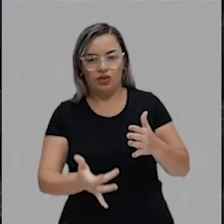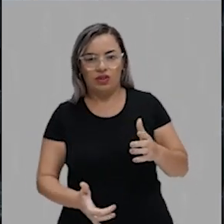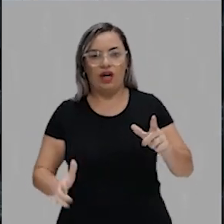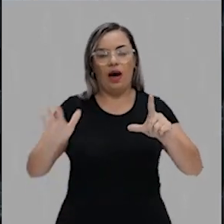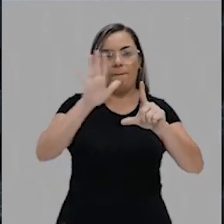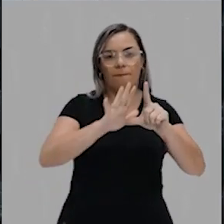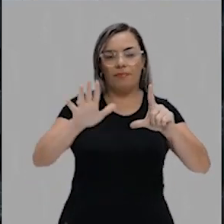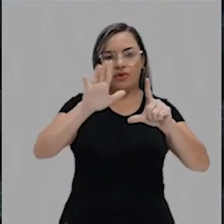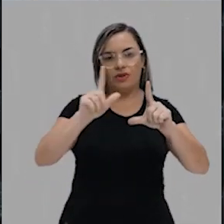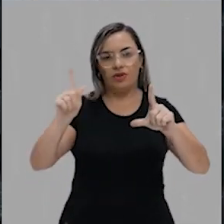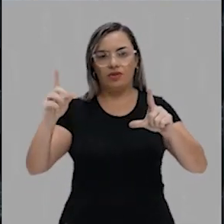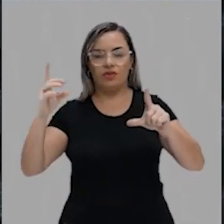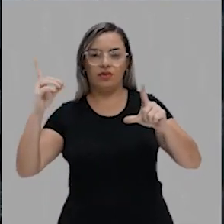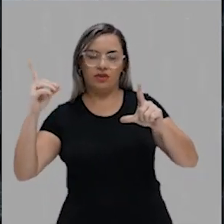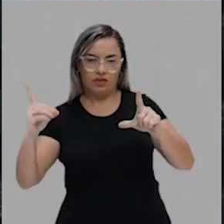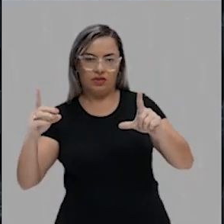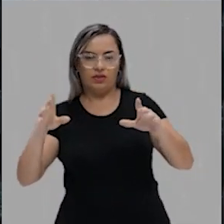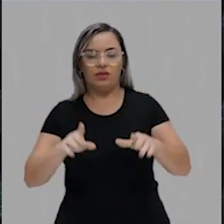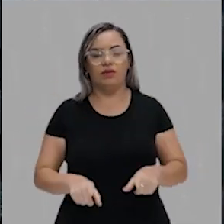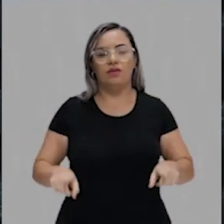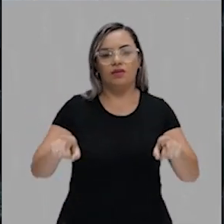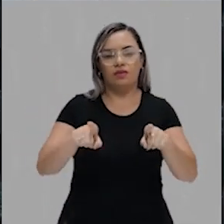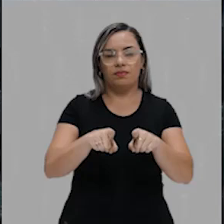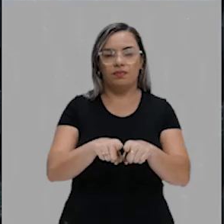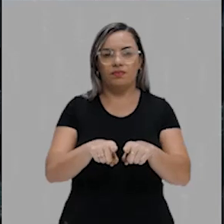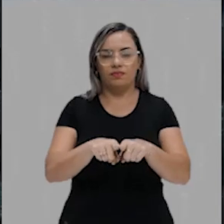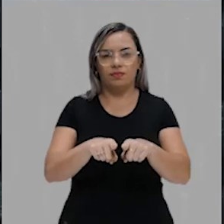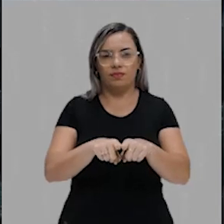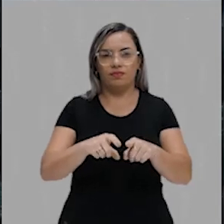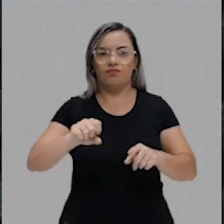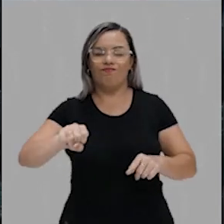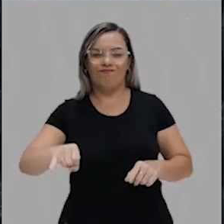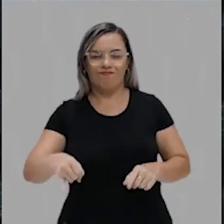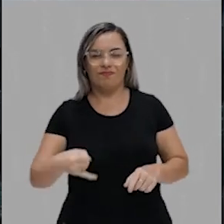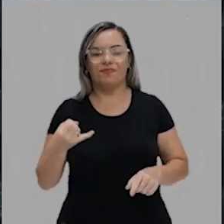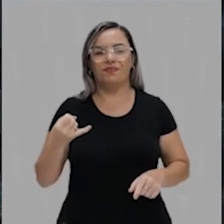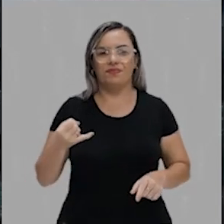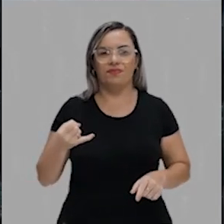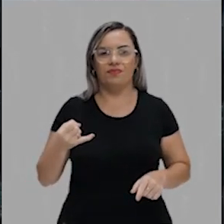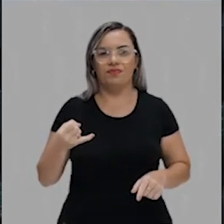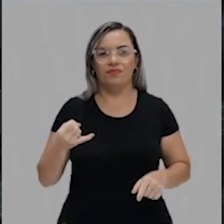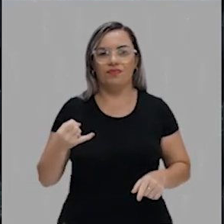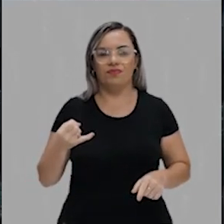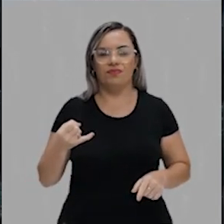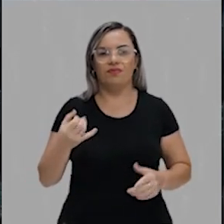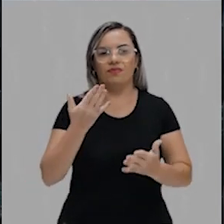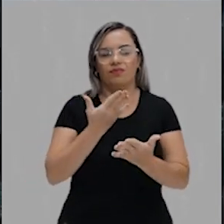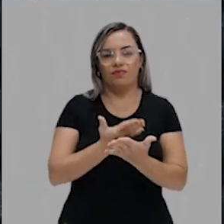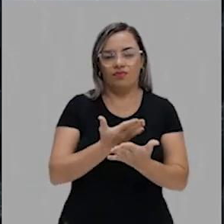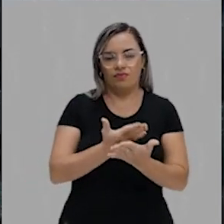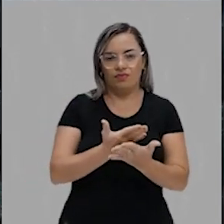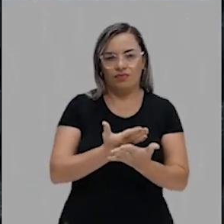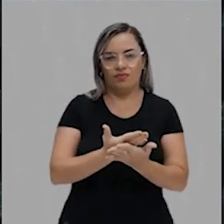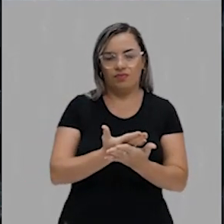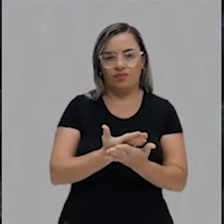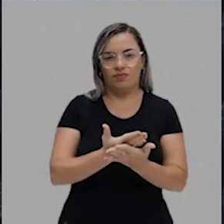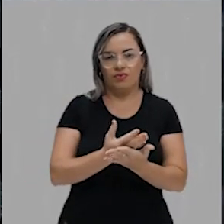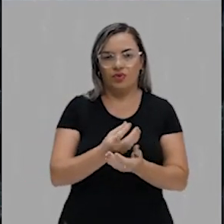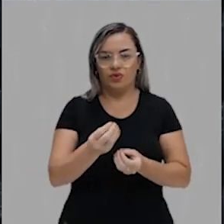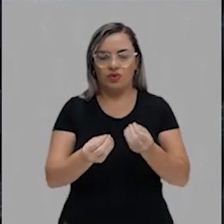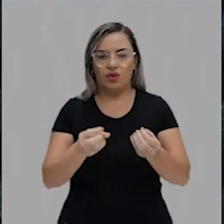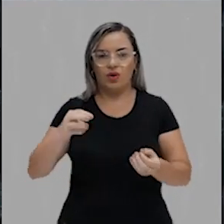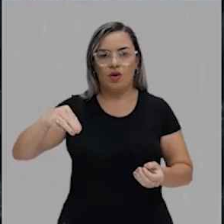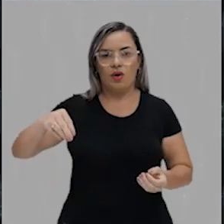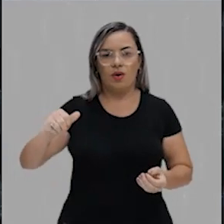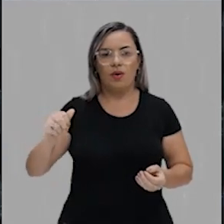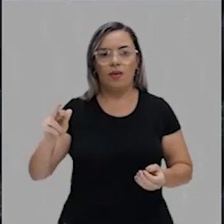Dias. E também que vocês aproveitem essas aulas, né? Nós temos o professor Marcos, professor